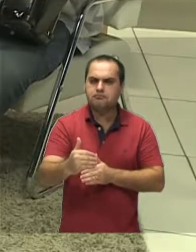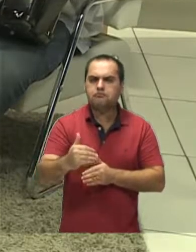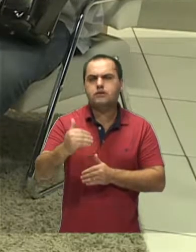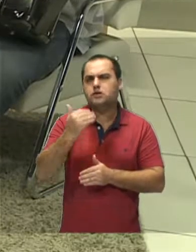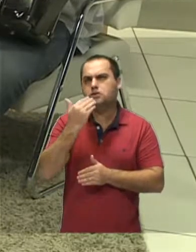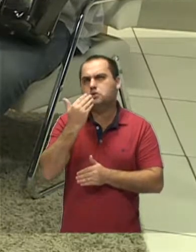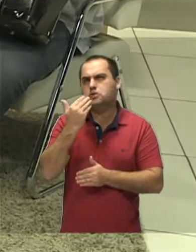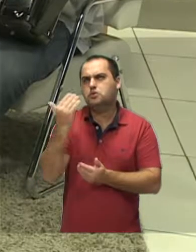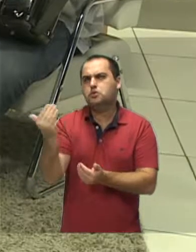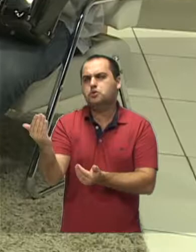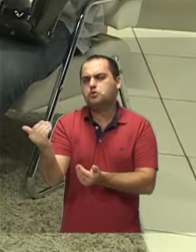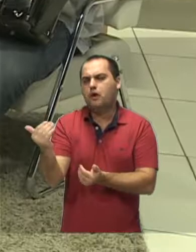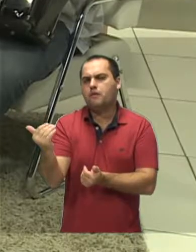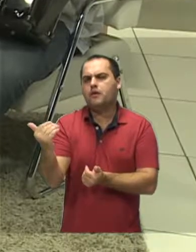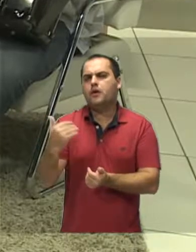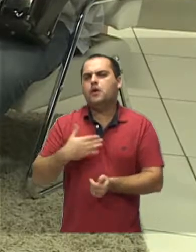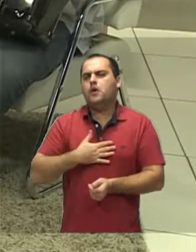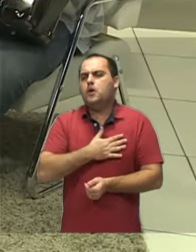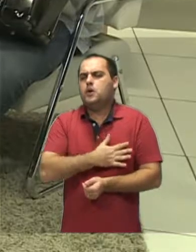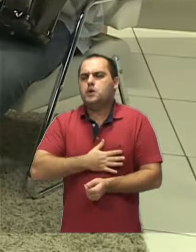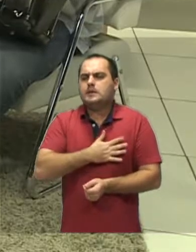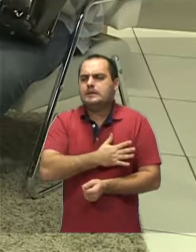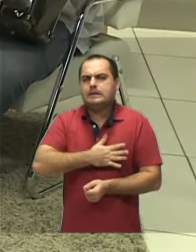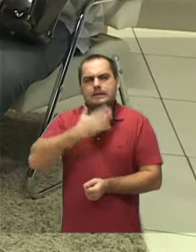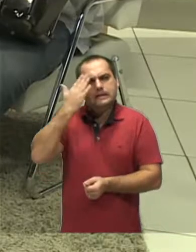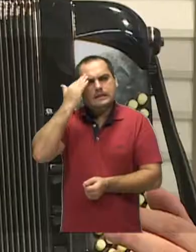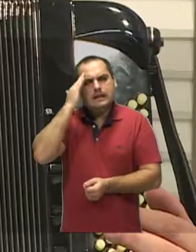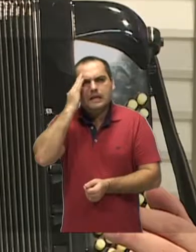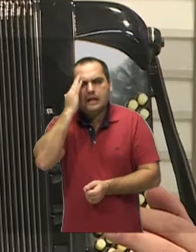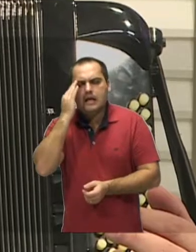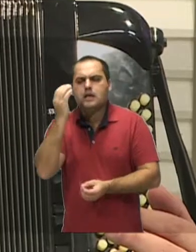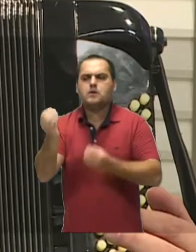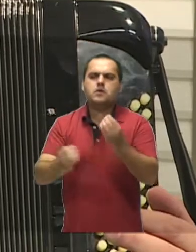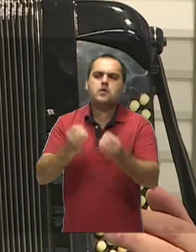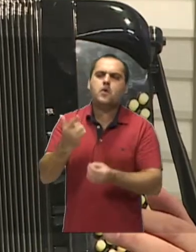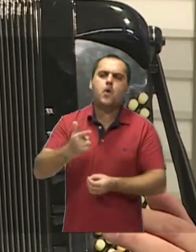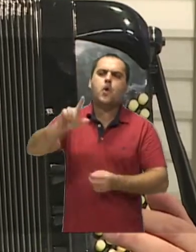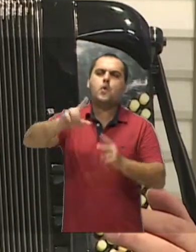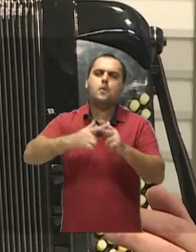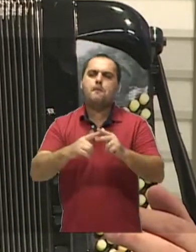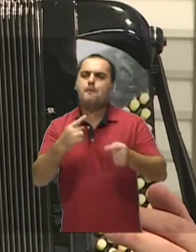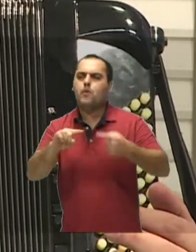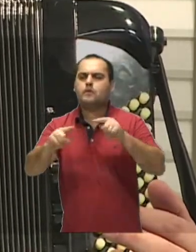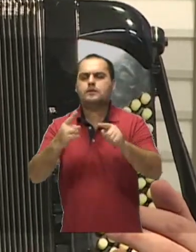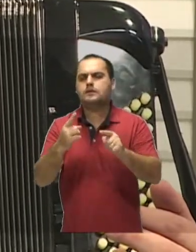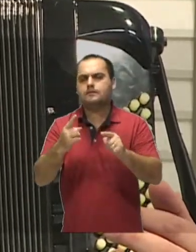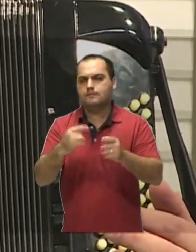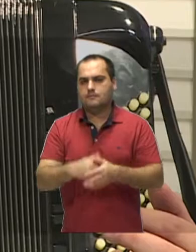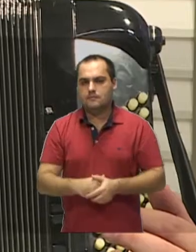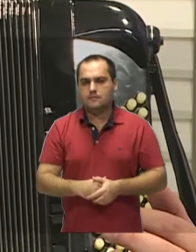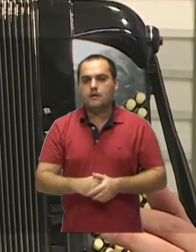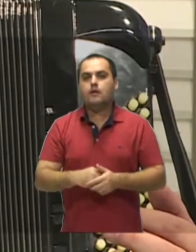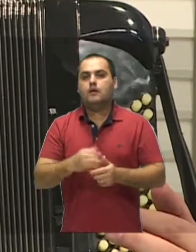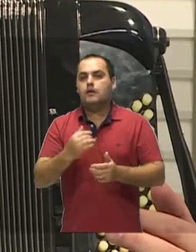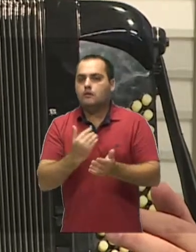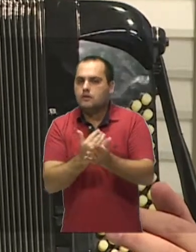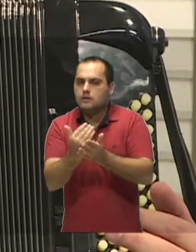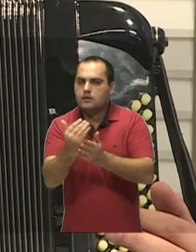adolescência, fui tomando gosto por entender como é que os outros instrumentos funcionavam. Então, eu passei a procurar instrumentos de